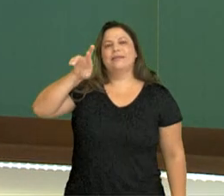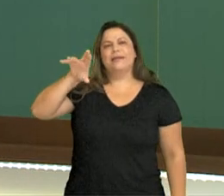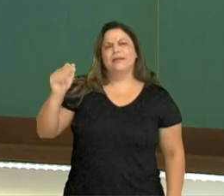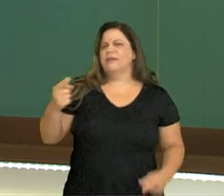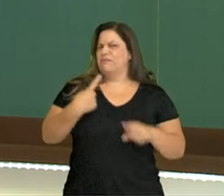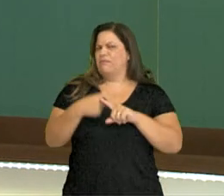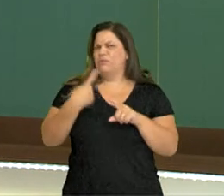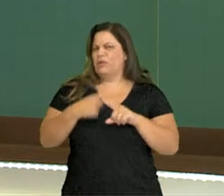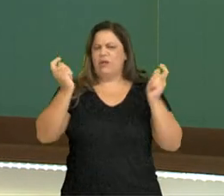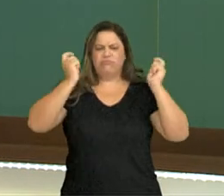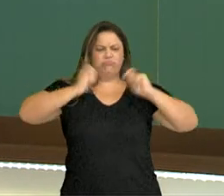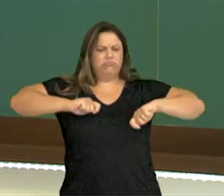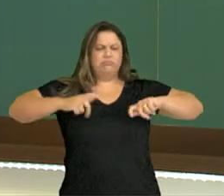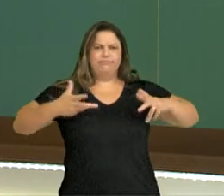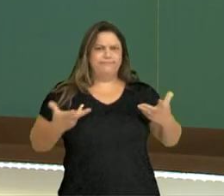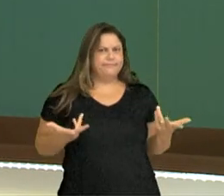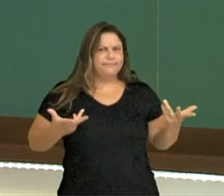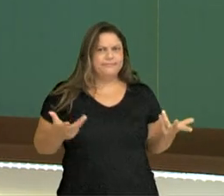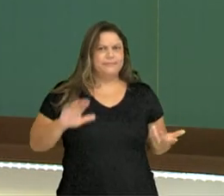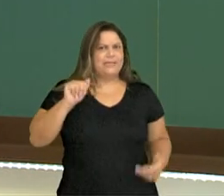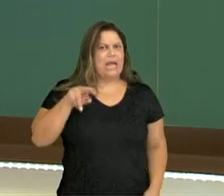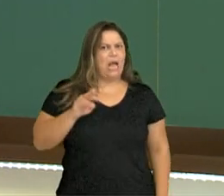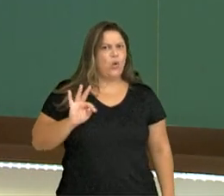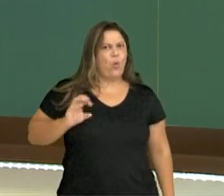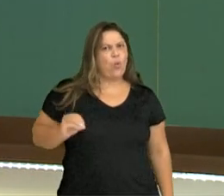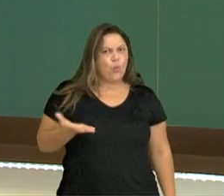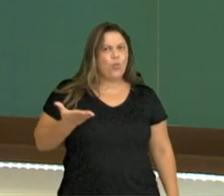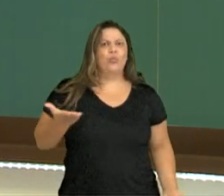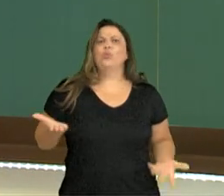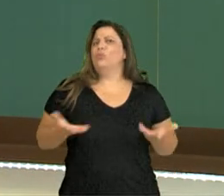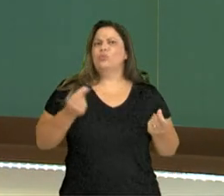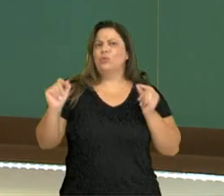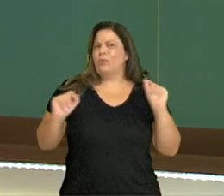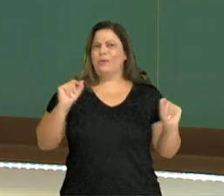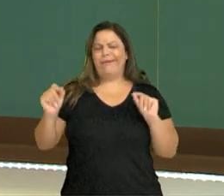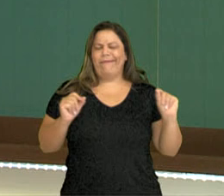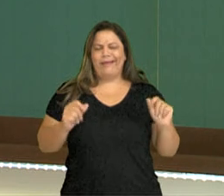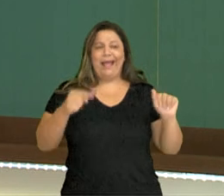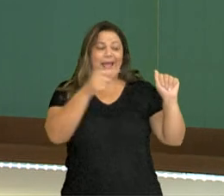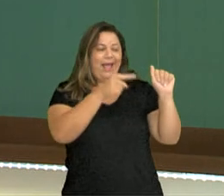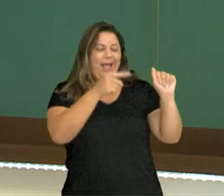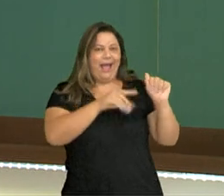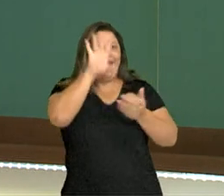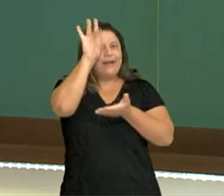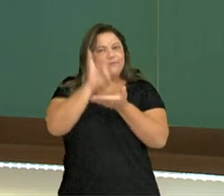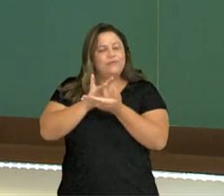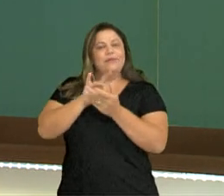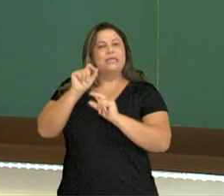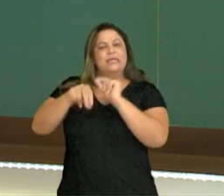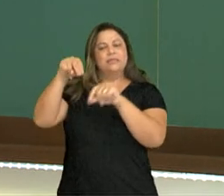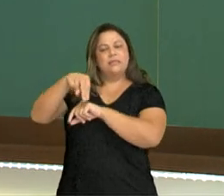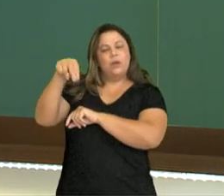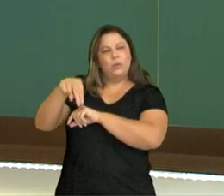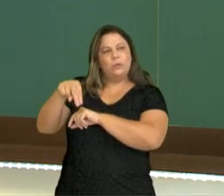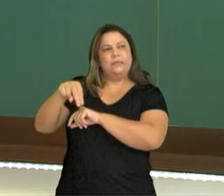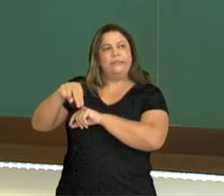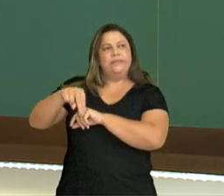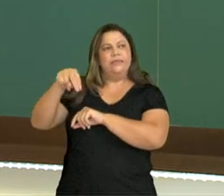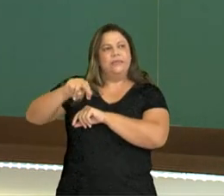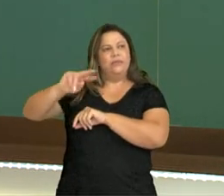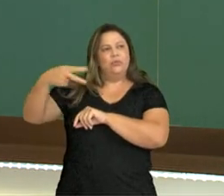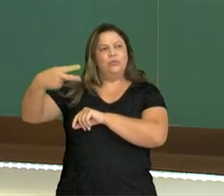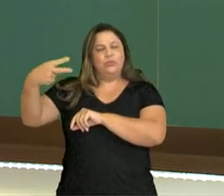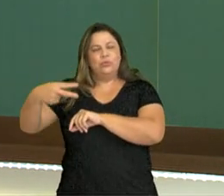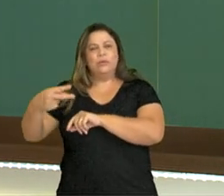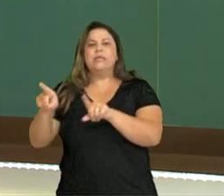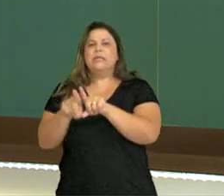consideradas autossuficientes. Então, na letra A, elas fixam tanto nitrogênio quanto gás carbônico sob a forma